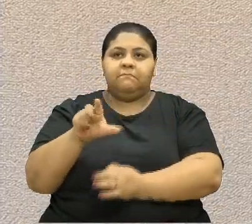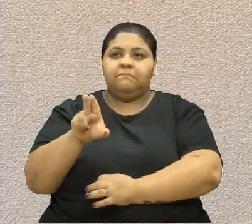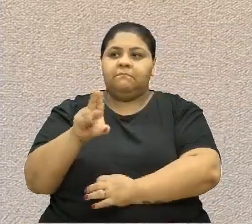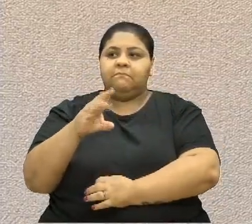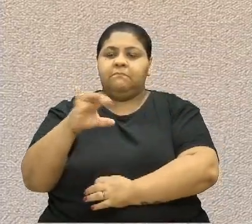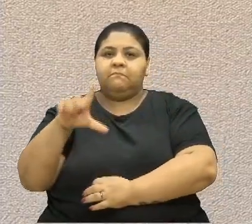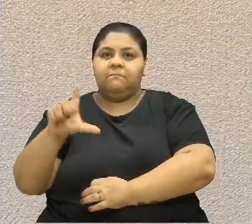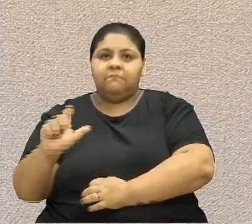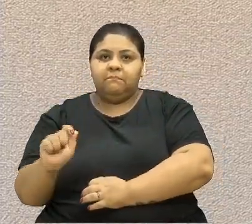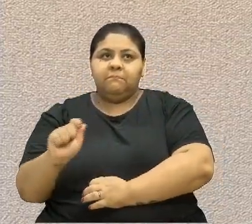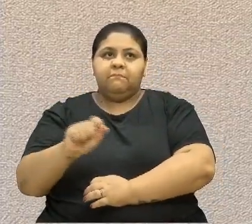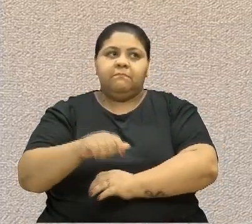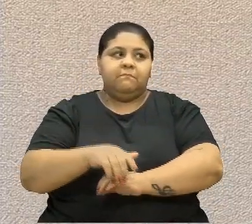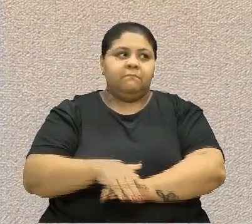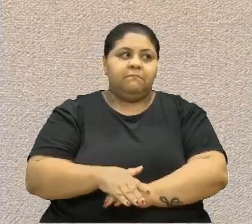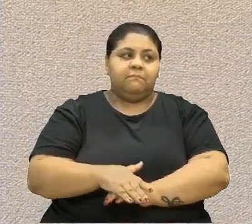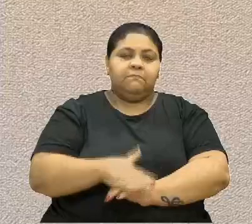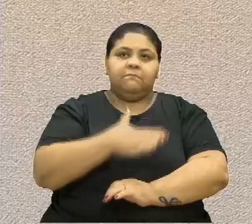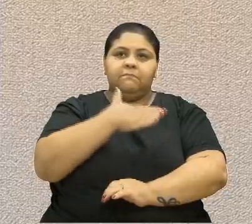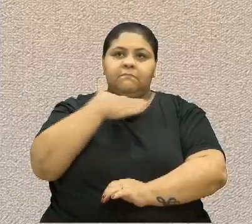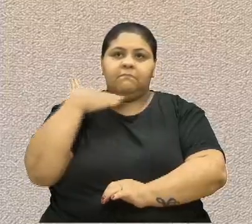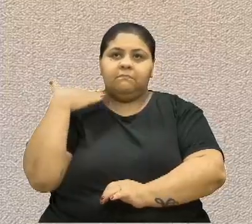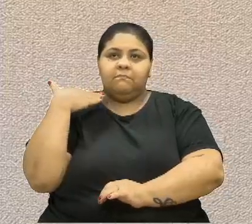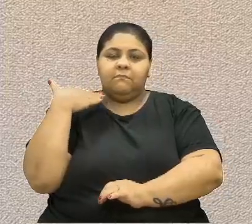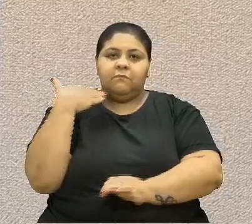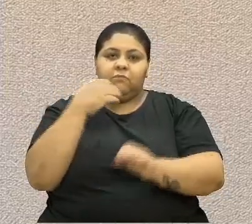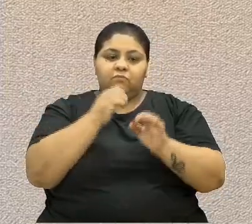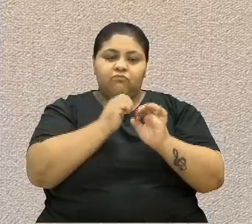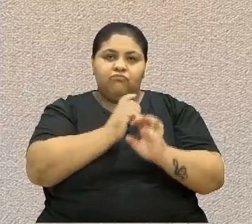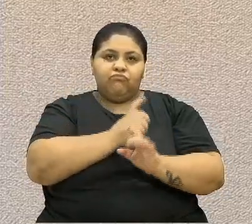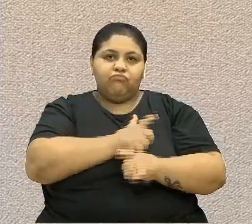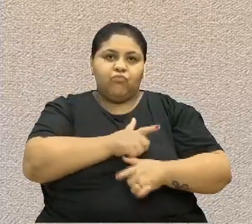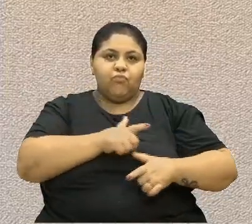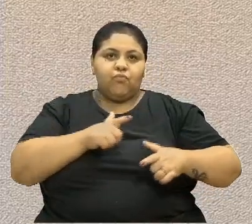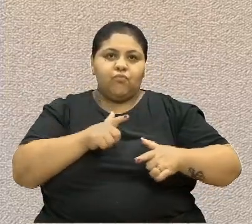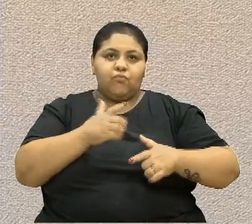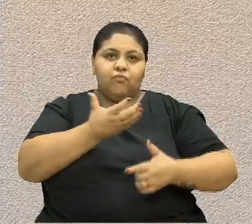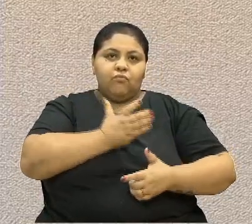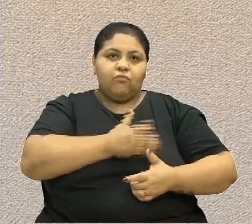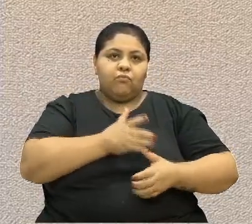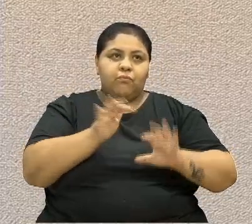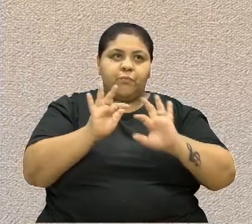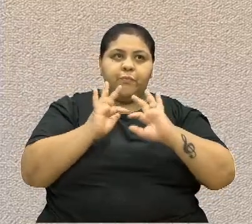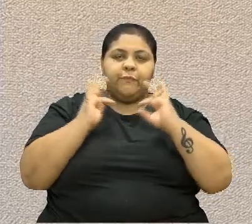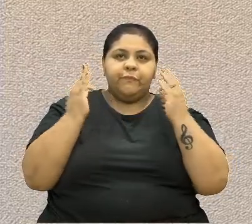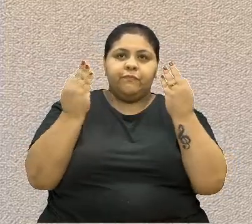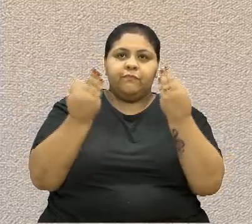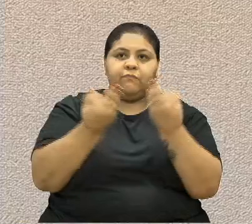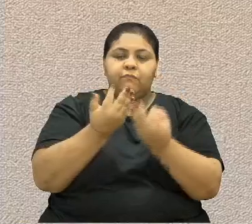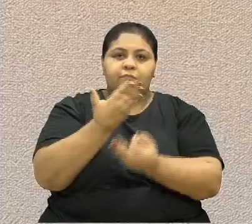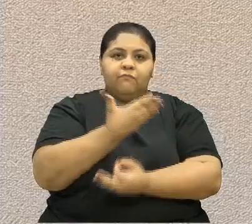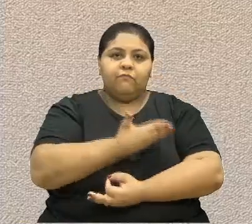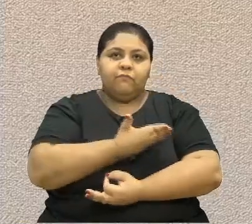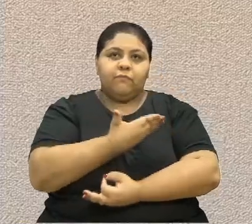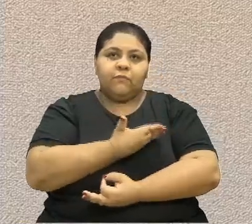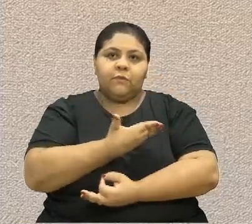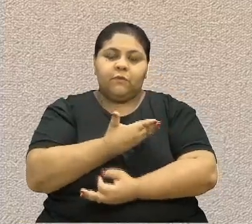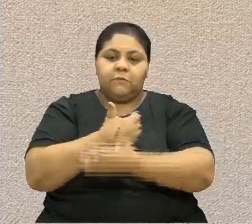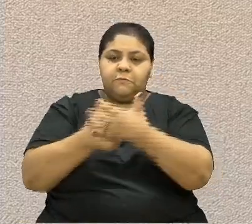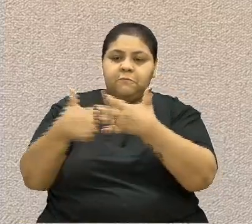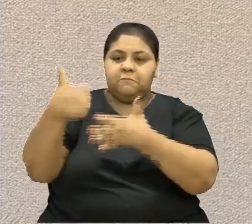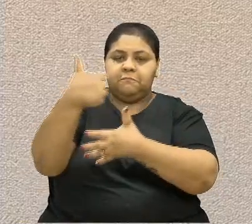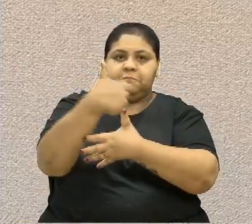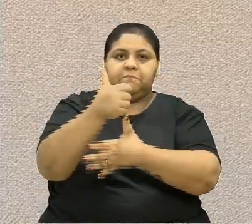Lavra Pinto, cuja partida deixa um vazio profundo no coração de sua família, amigos e de todos que tiveram o privilégio de